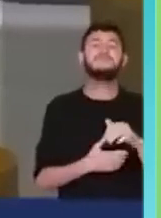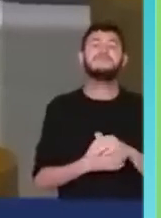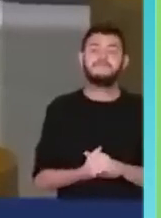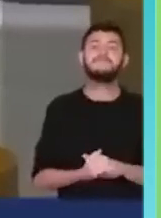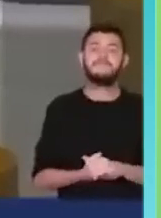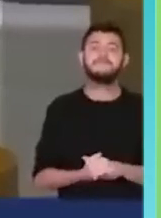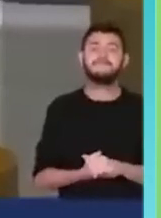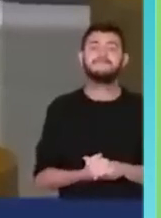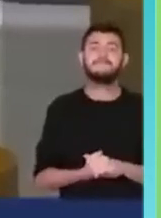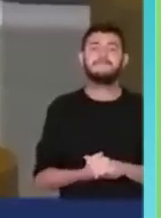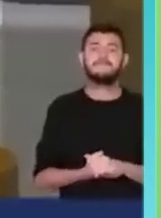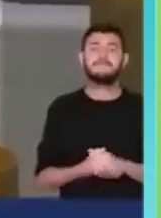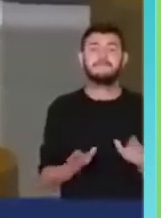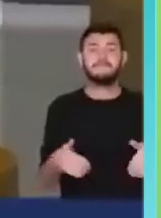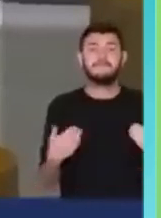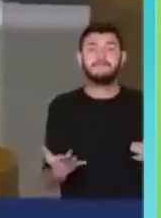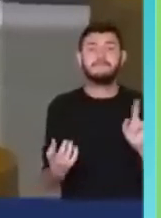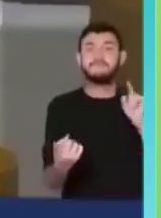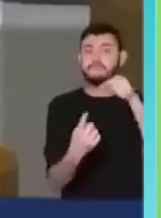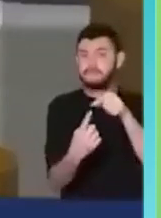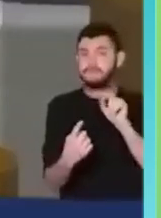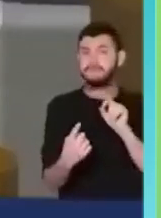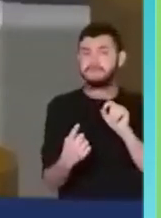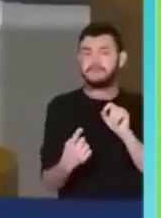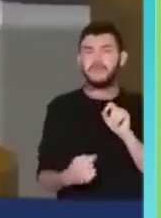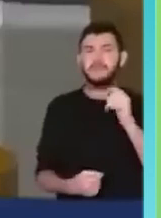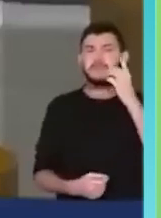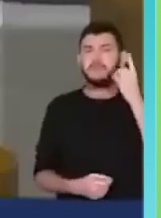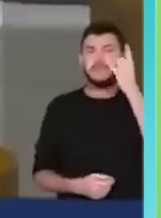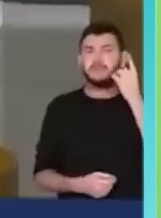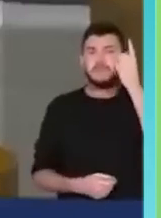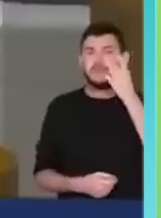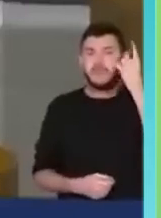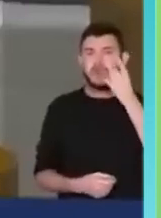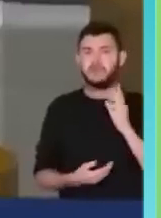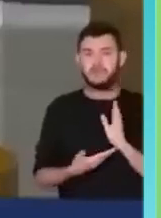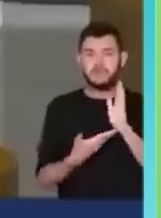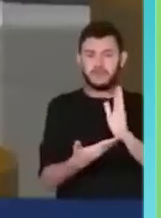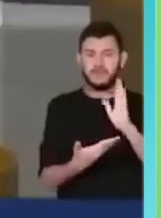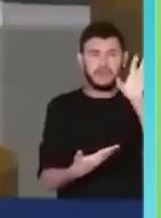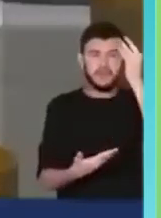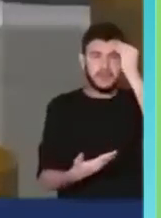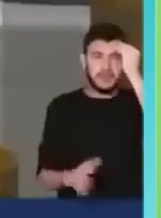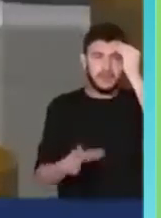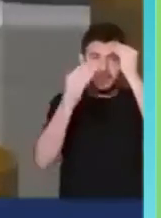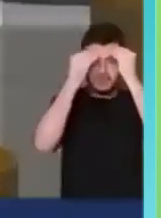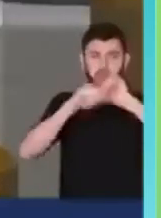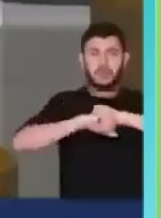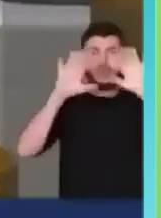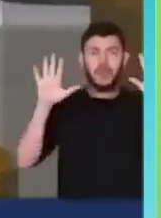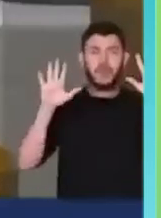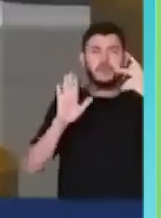e exatamente por esse motivo que muitos parlamentares desta casa tendo consciência da importância